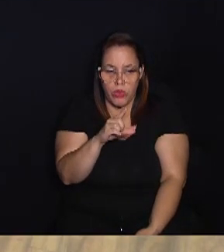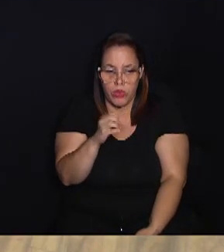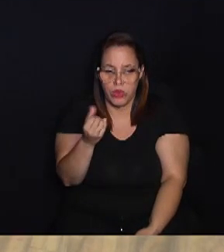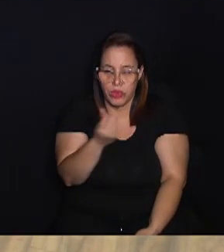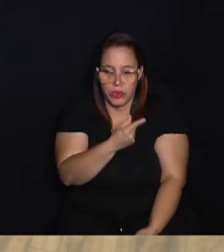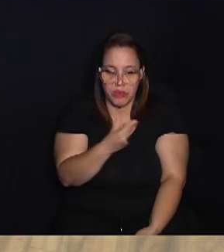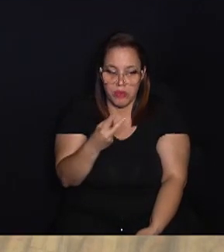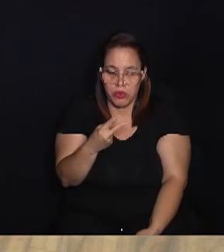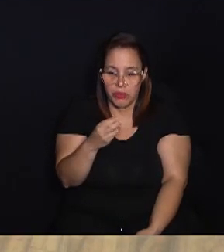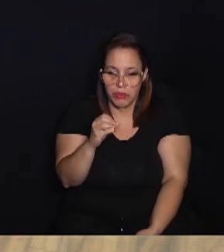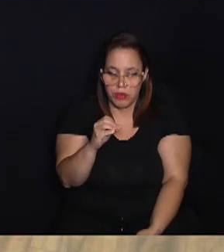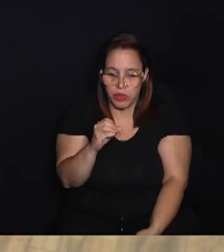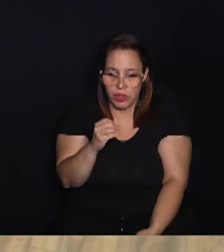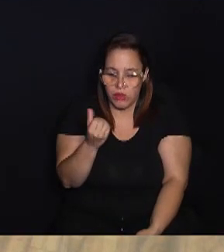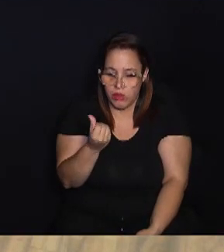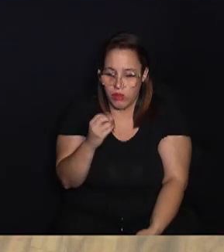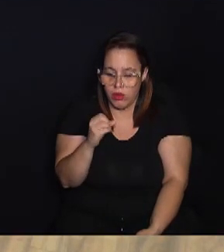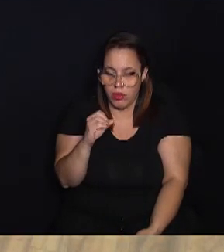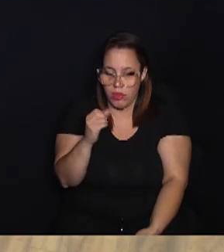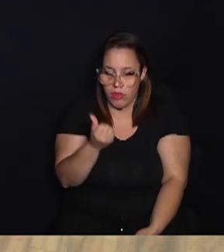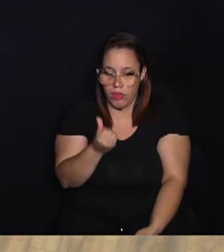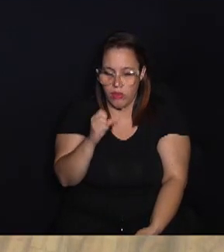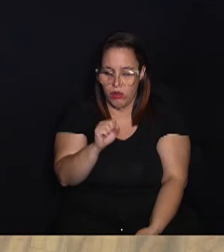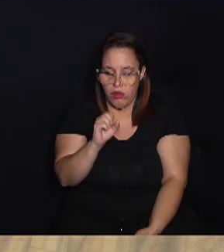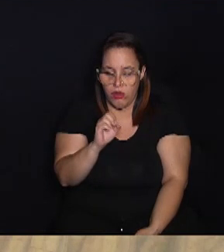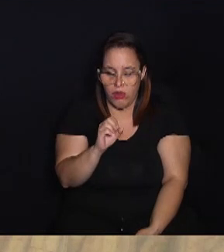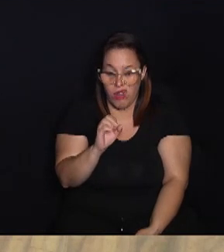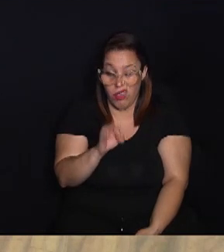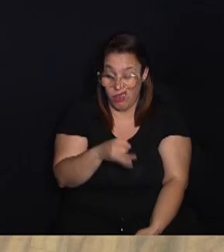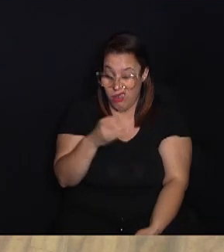de 18,1% para 2023 com